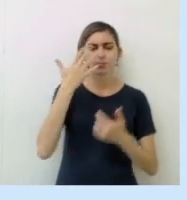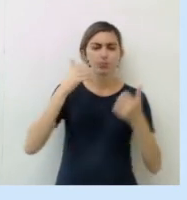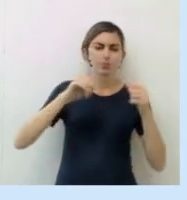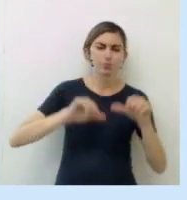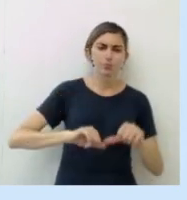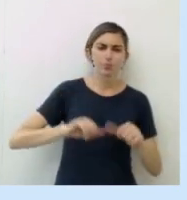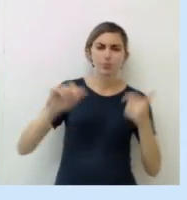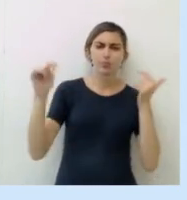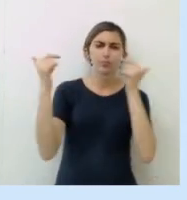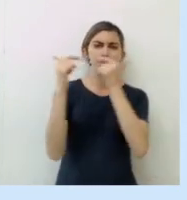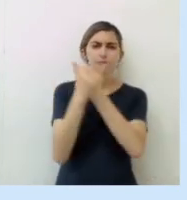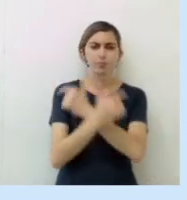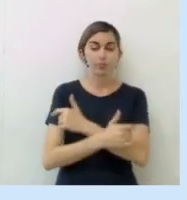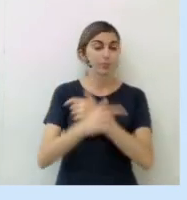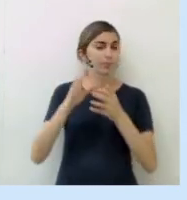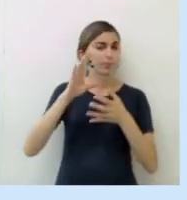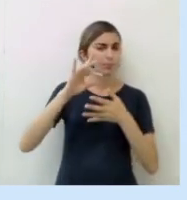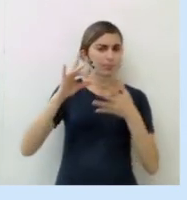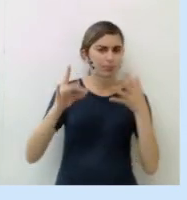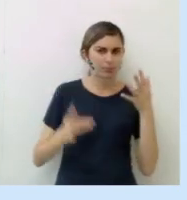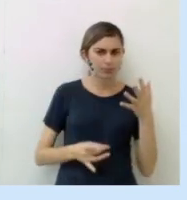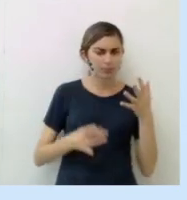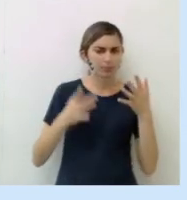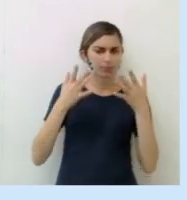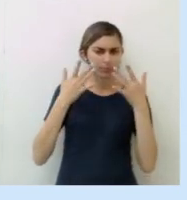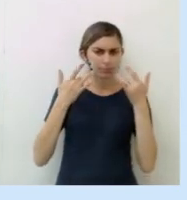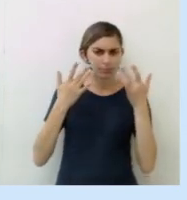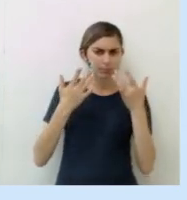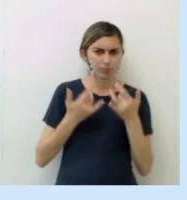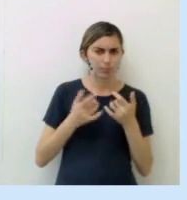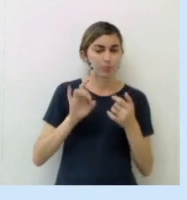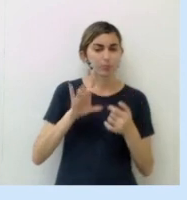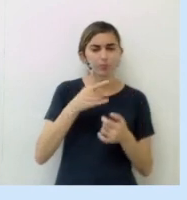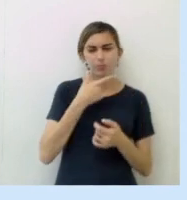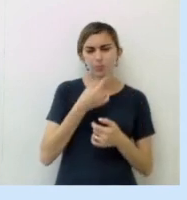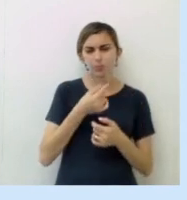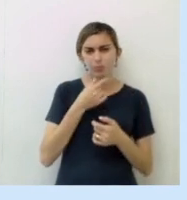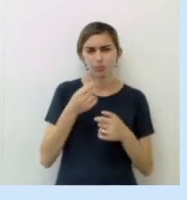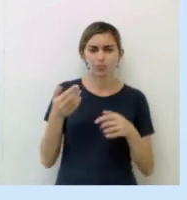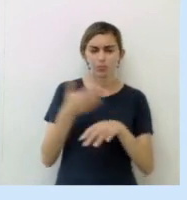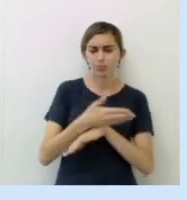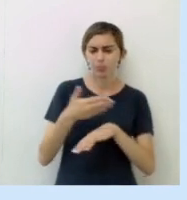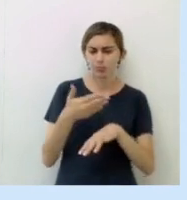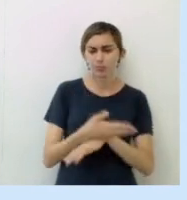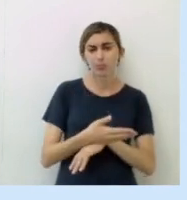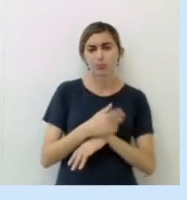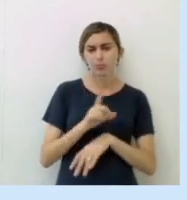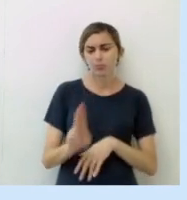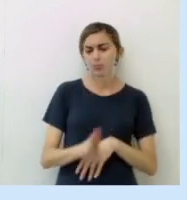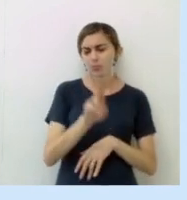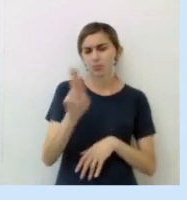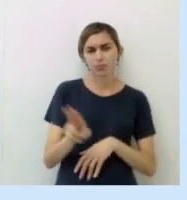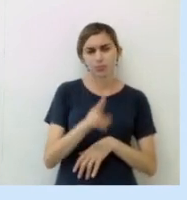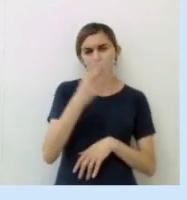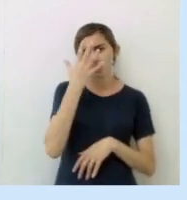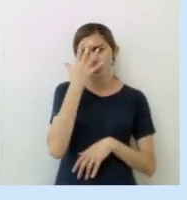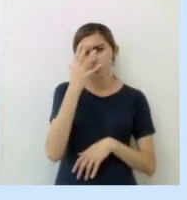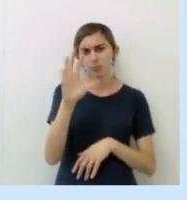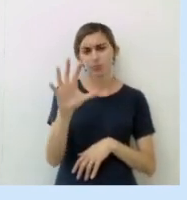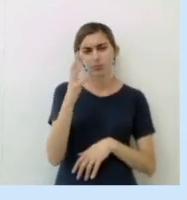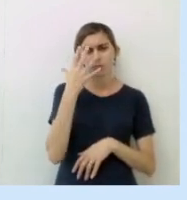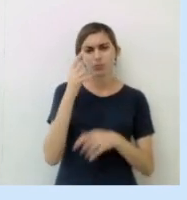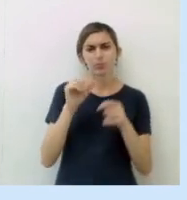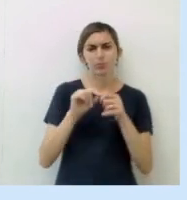e comédia. Um detalhe, no teatro grego só homens participavam, e eles usavam essas máscaras